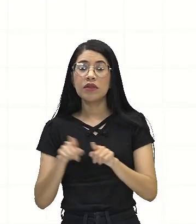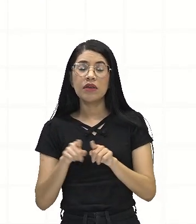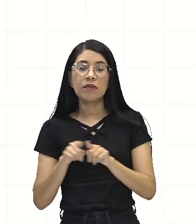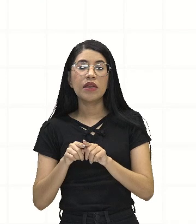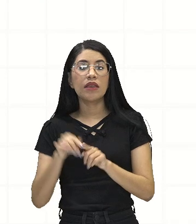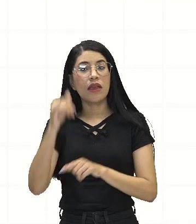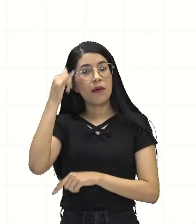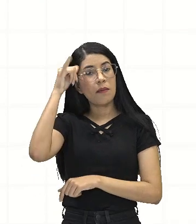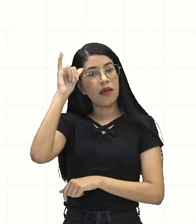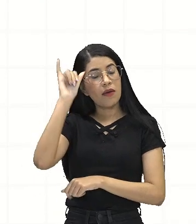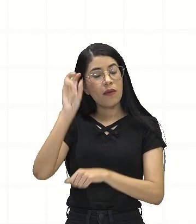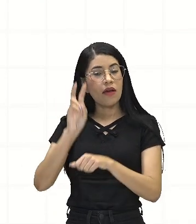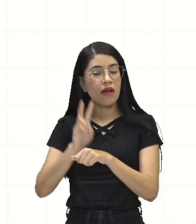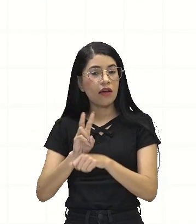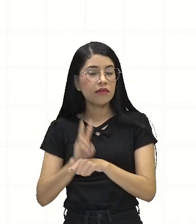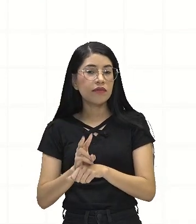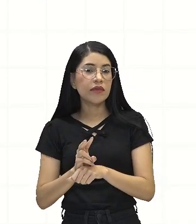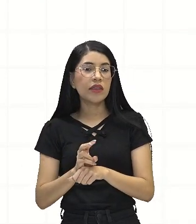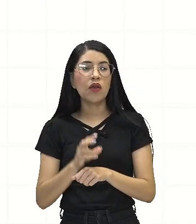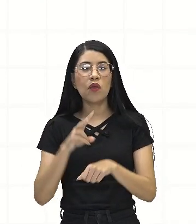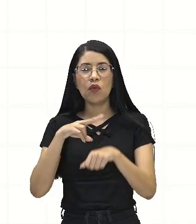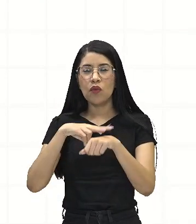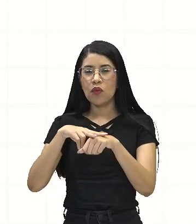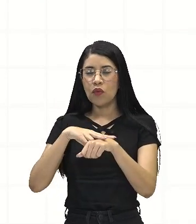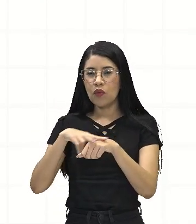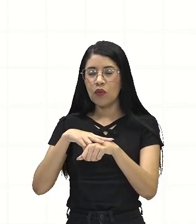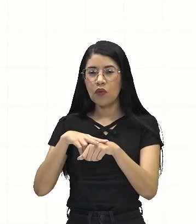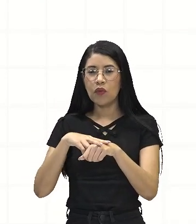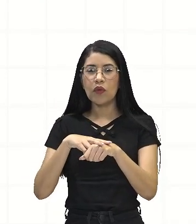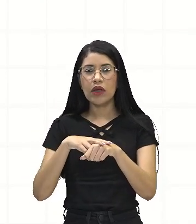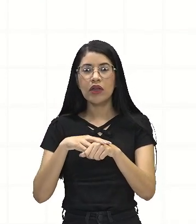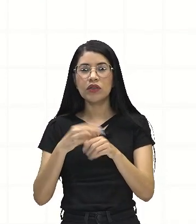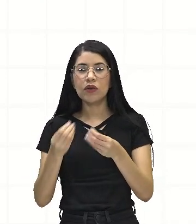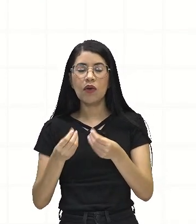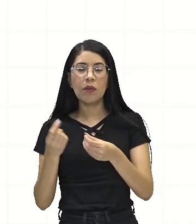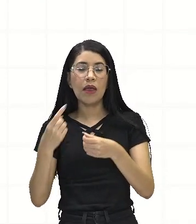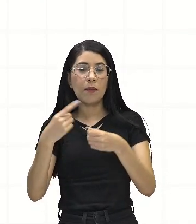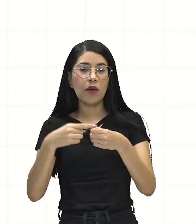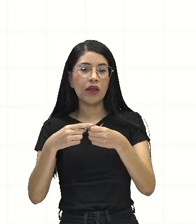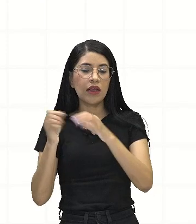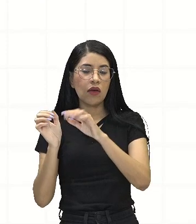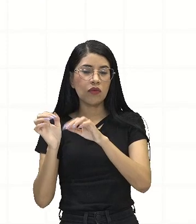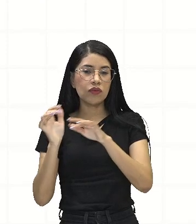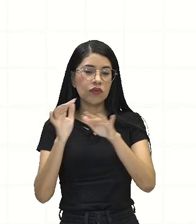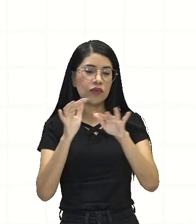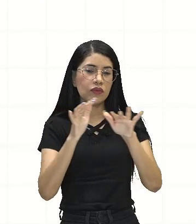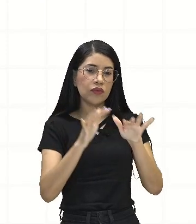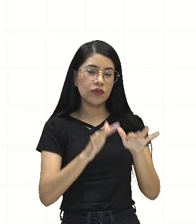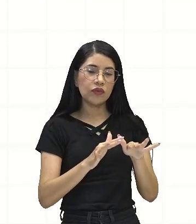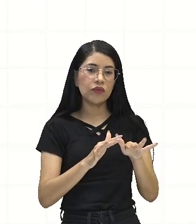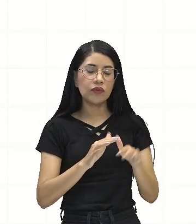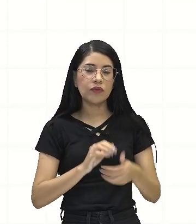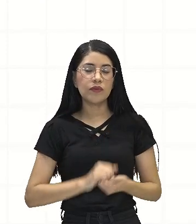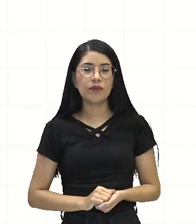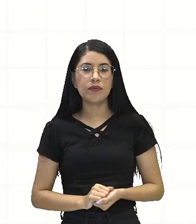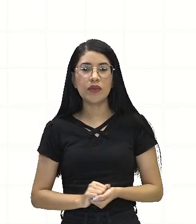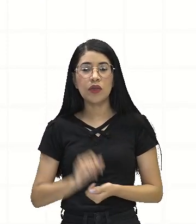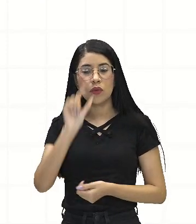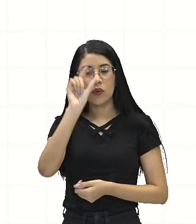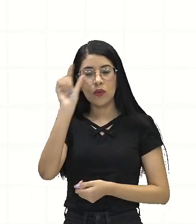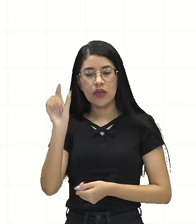em direção aí onde está em verde, olha, para a parte mais interior aqui, vou marcar aqui em vermelho, para a gente entender um